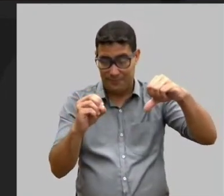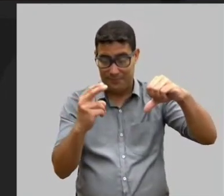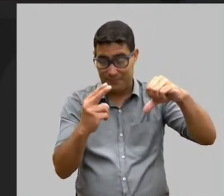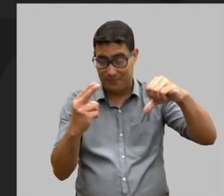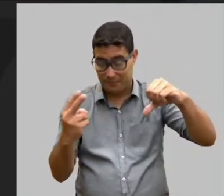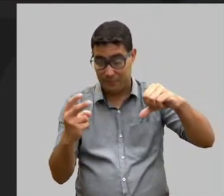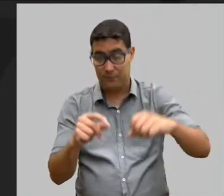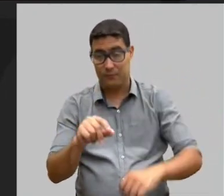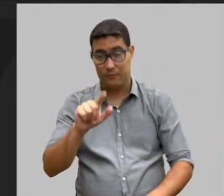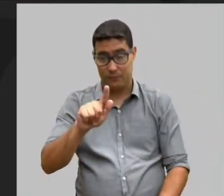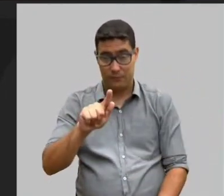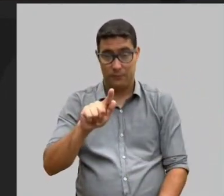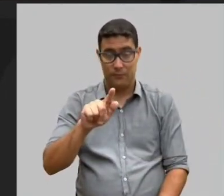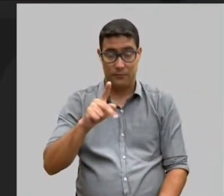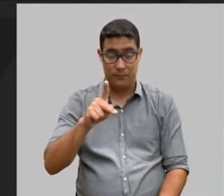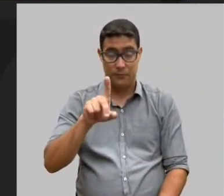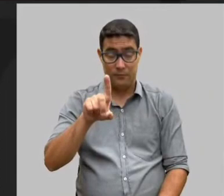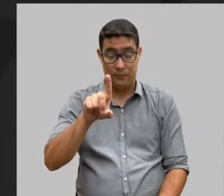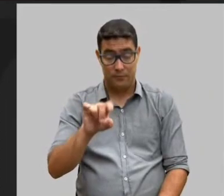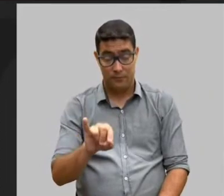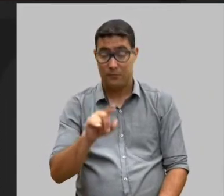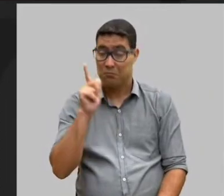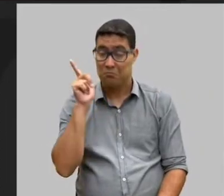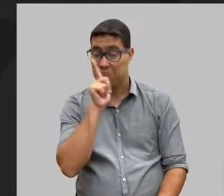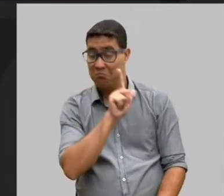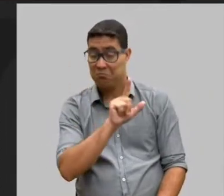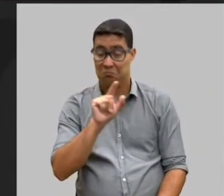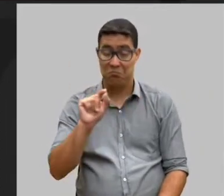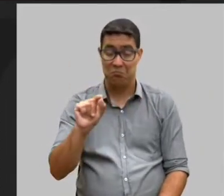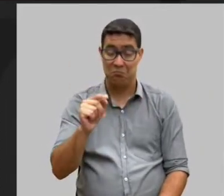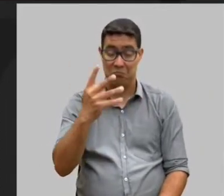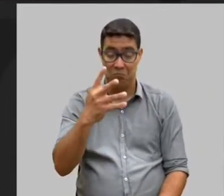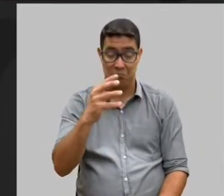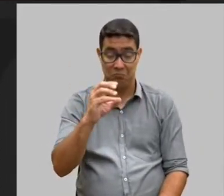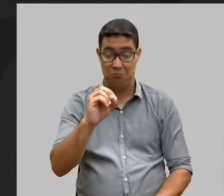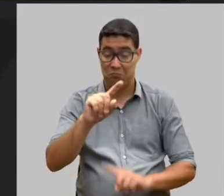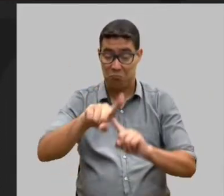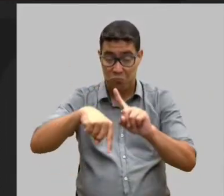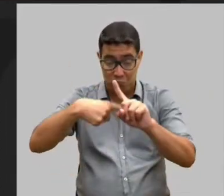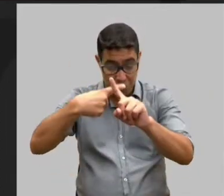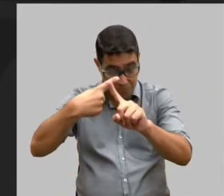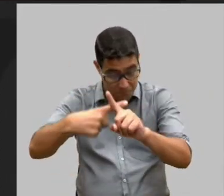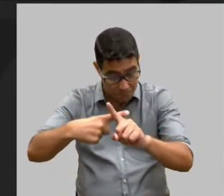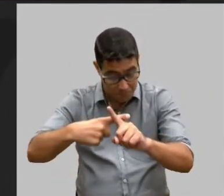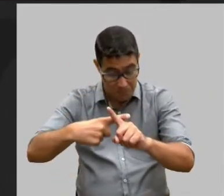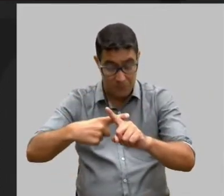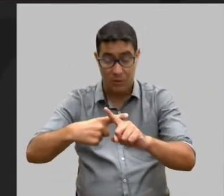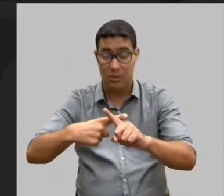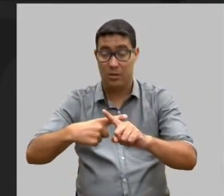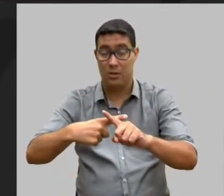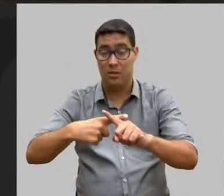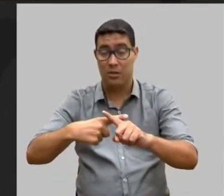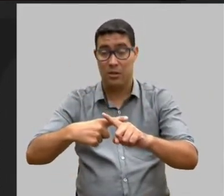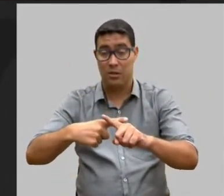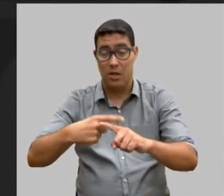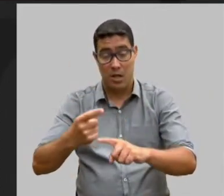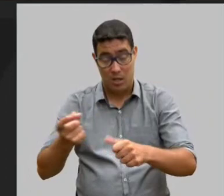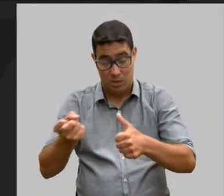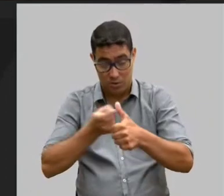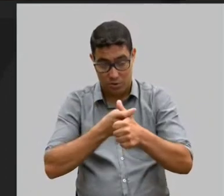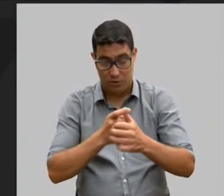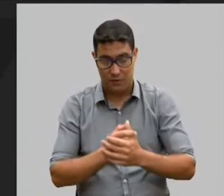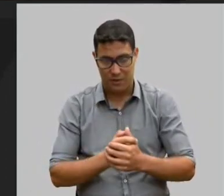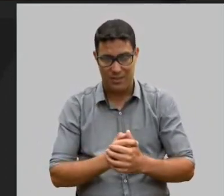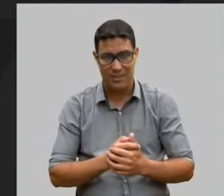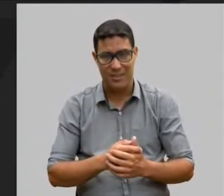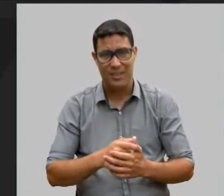a 4.030 gente o que que quer dizer isso 40 vezes a multiplicação da dívida 40 vezes é um negócio absurdo isso